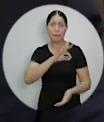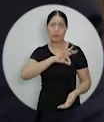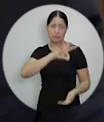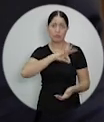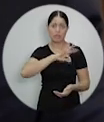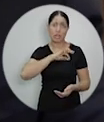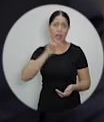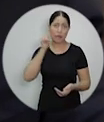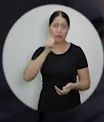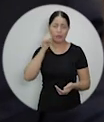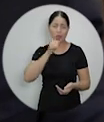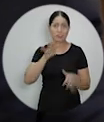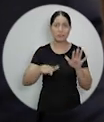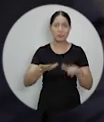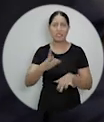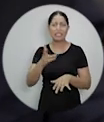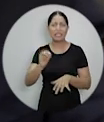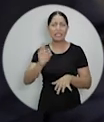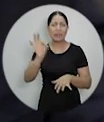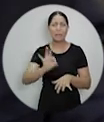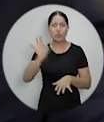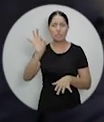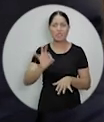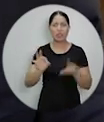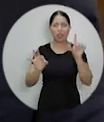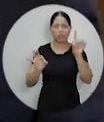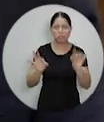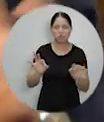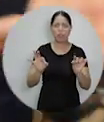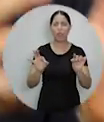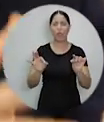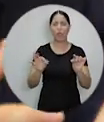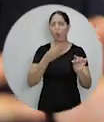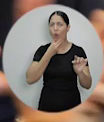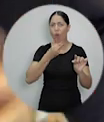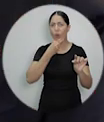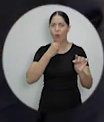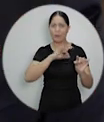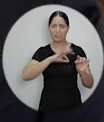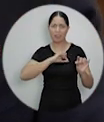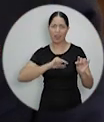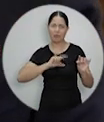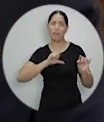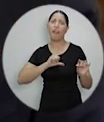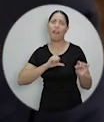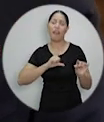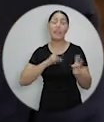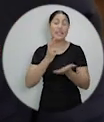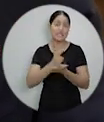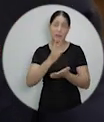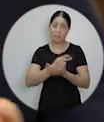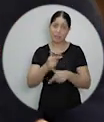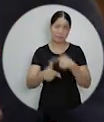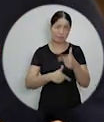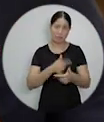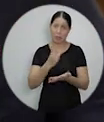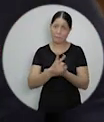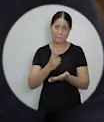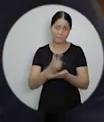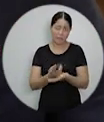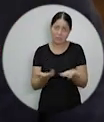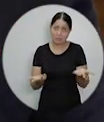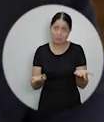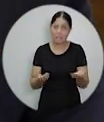remuneratório das mulheres abaixo, né, 30% menos do que recebe um homem, as mulheres recebem para exercer a mesma atividade. Esse